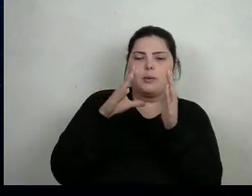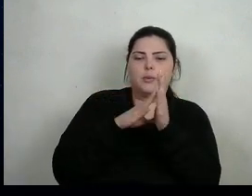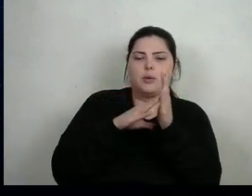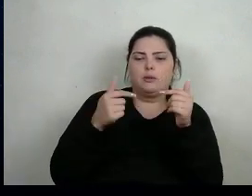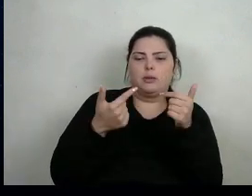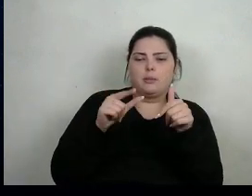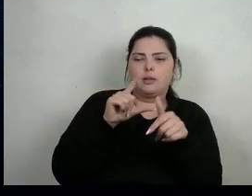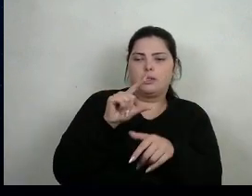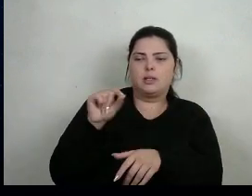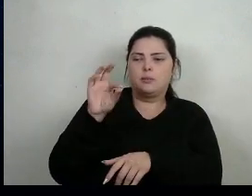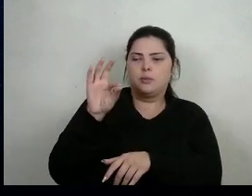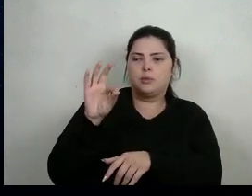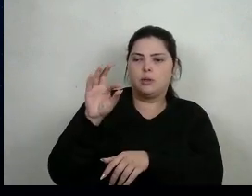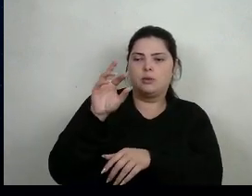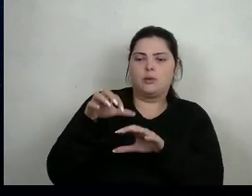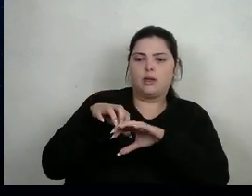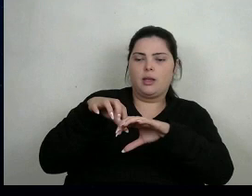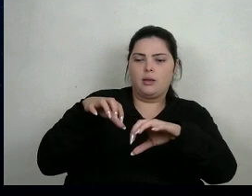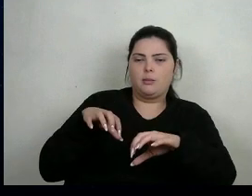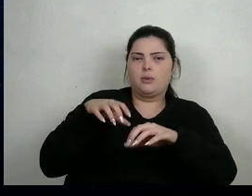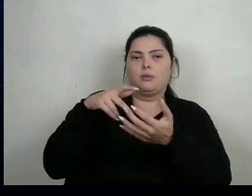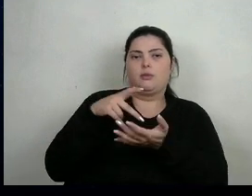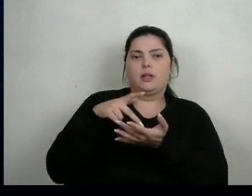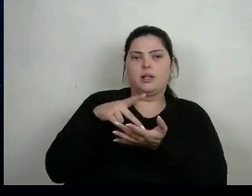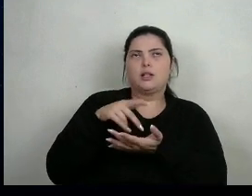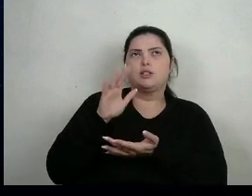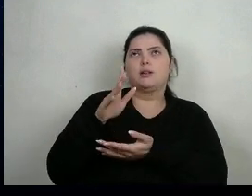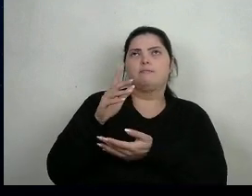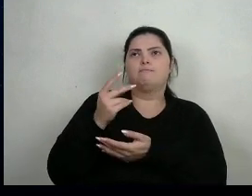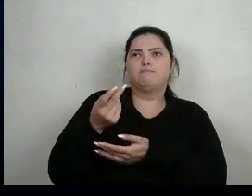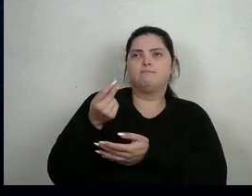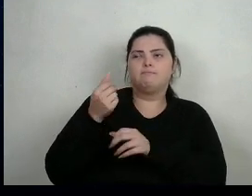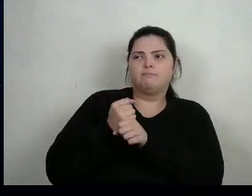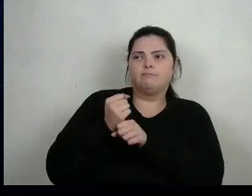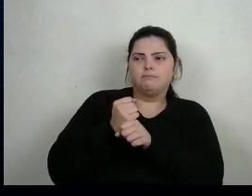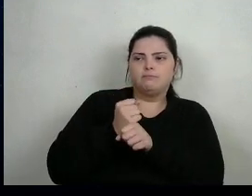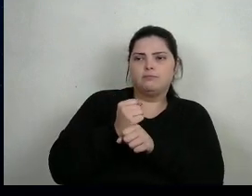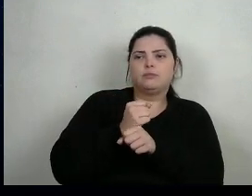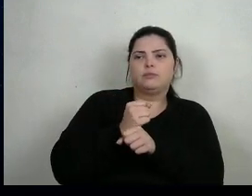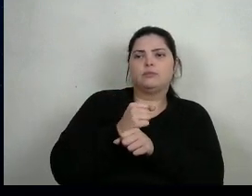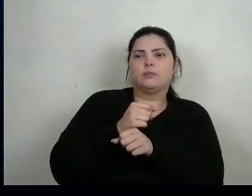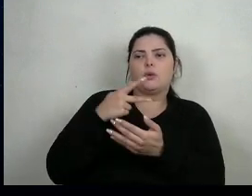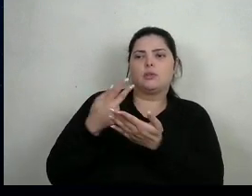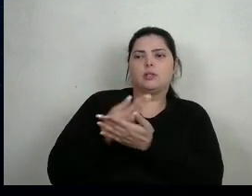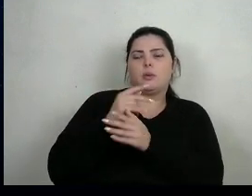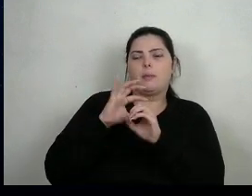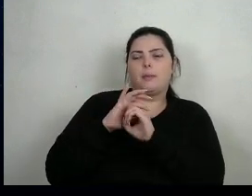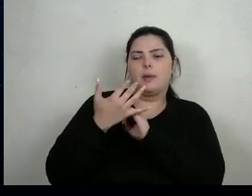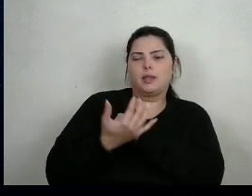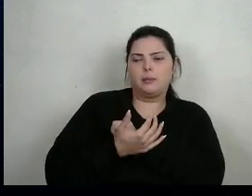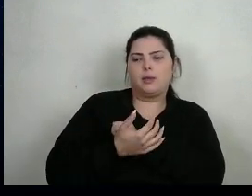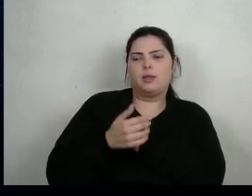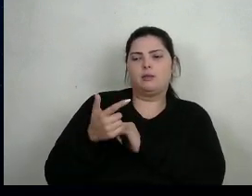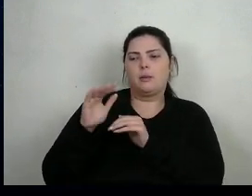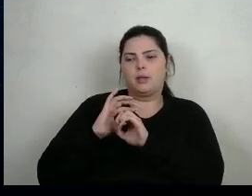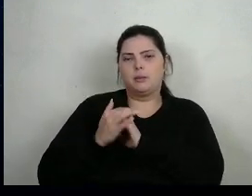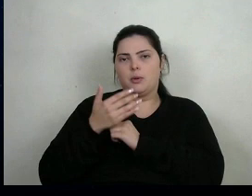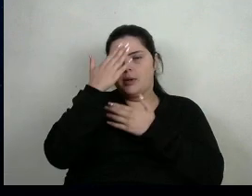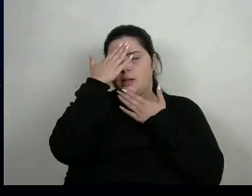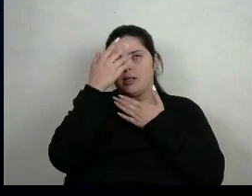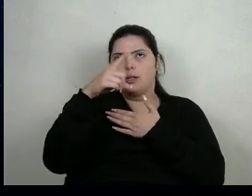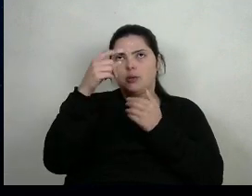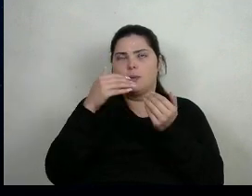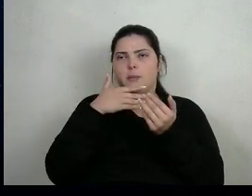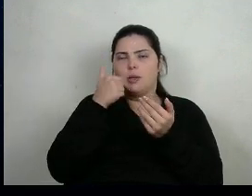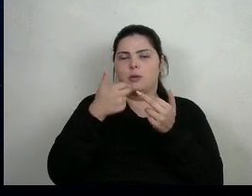remoto verdade seja dita Já faz alguns anos que a gente está nessa situação de pandemia não pandemia graças a Deus as coisas melhoraram bastante podemos